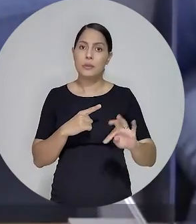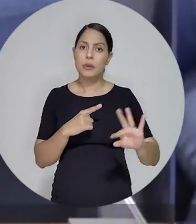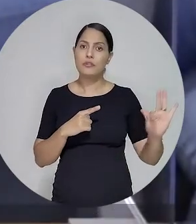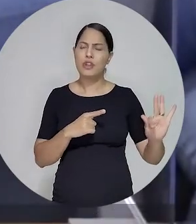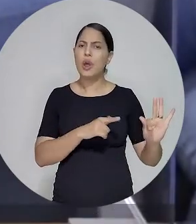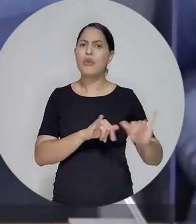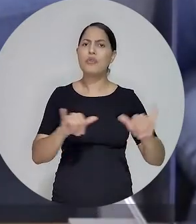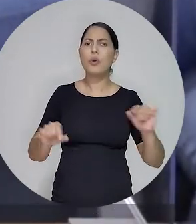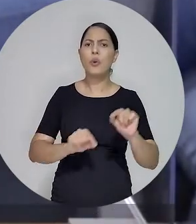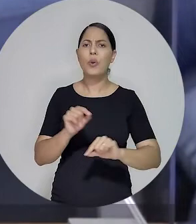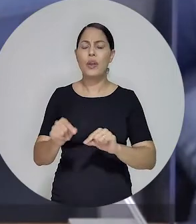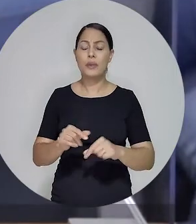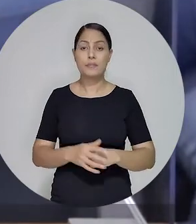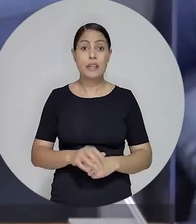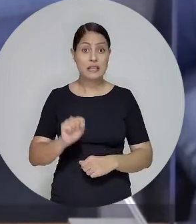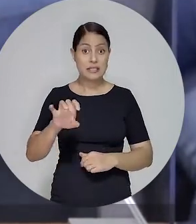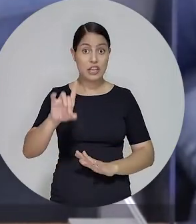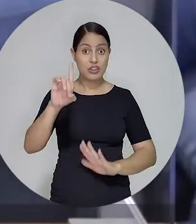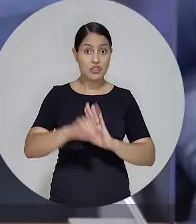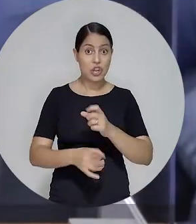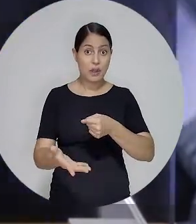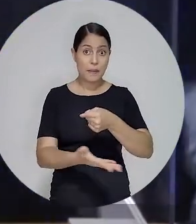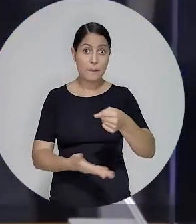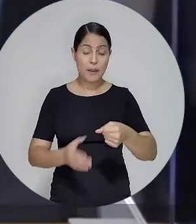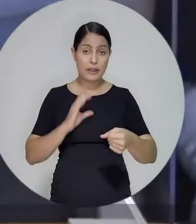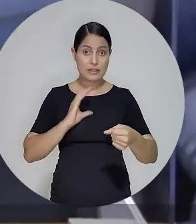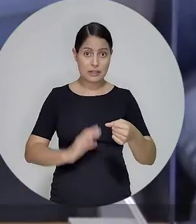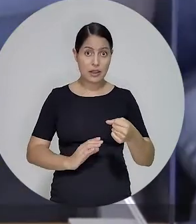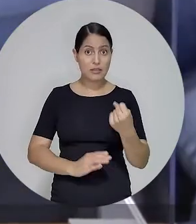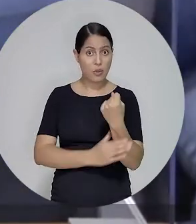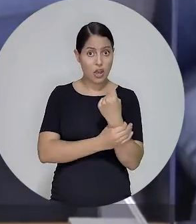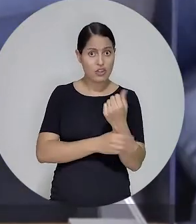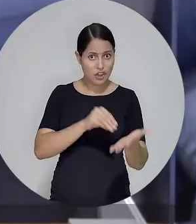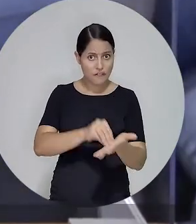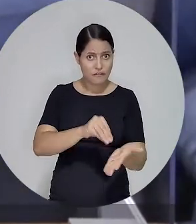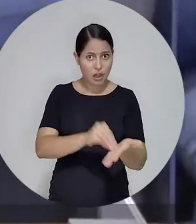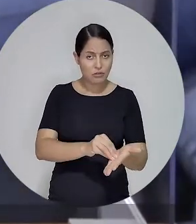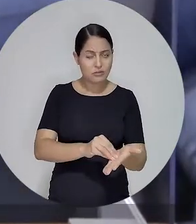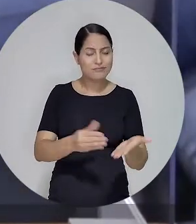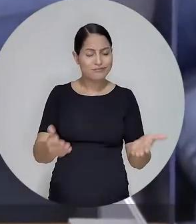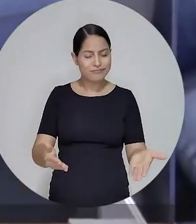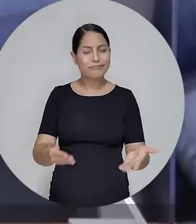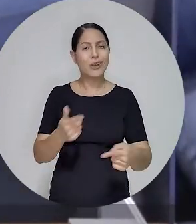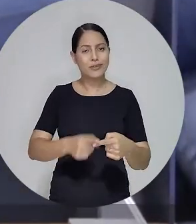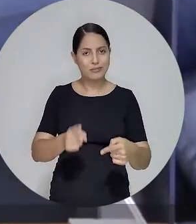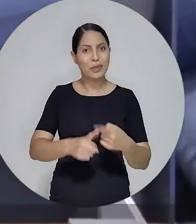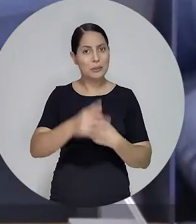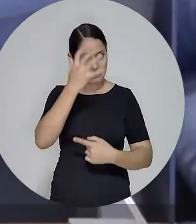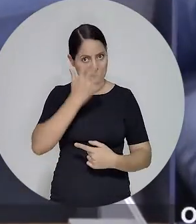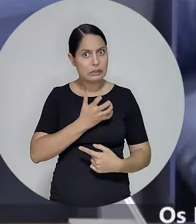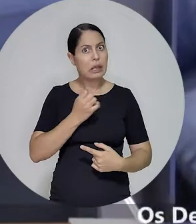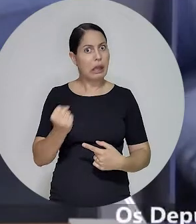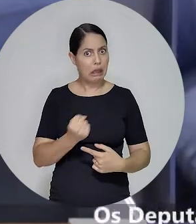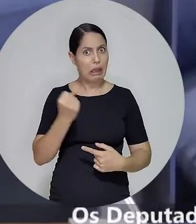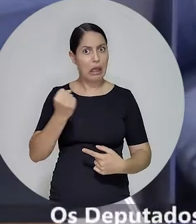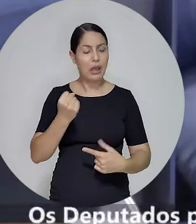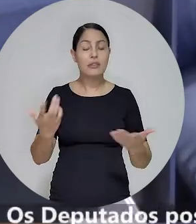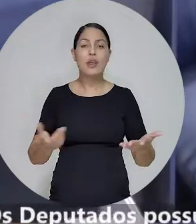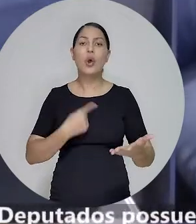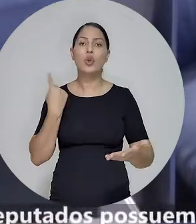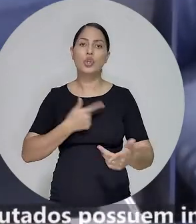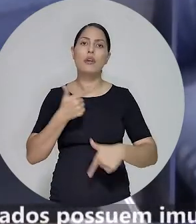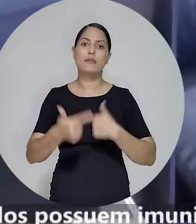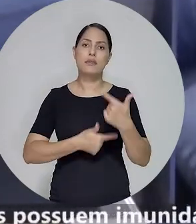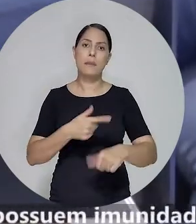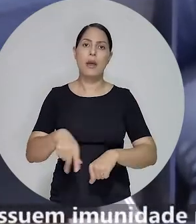dele no Supremo Tribunal Federal. Se o Estado tem dificuldades para atender as garantias básicas de um cidadão, alguma coisa há de errado com esse Estado.